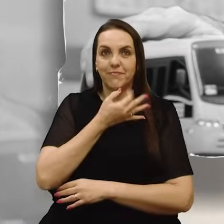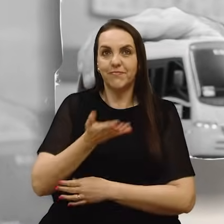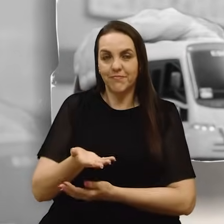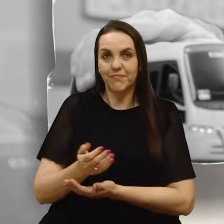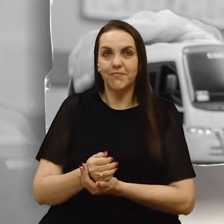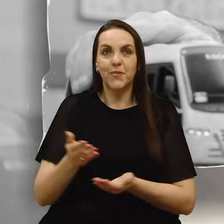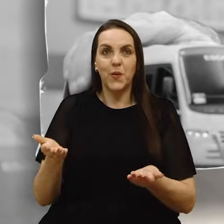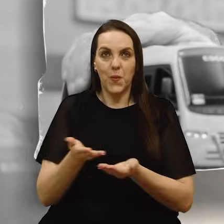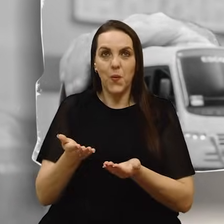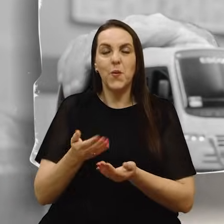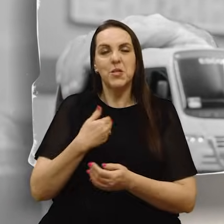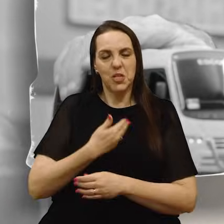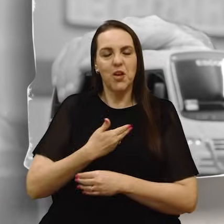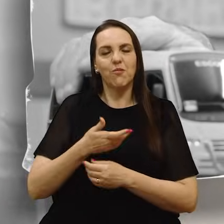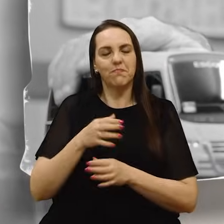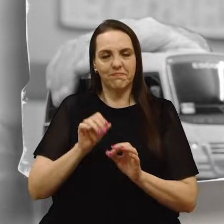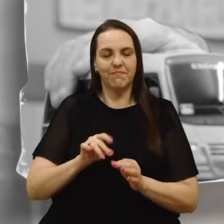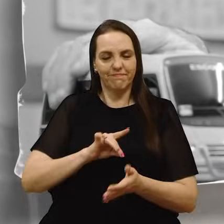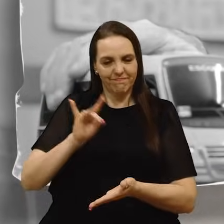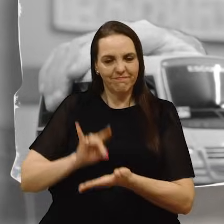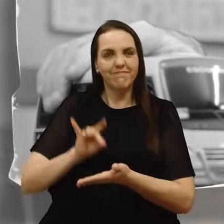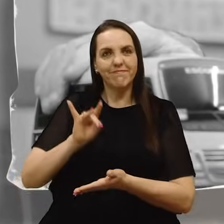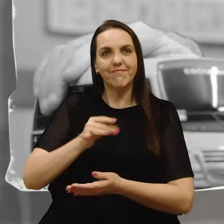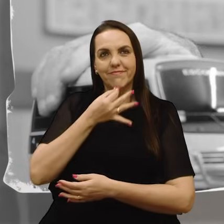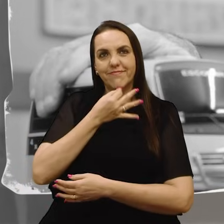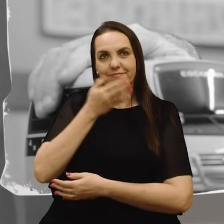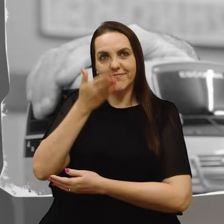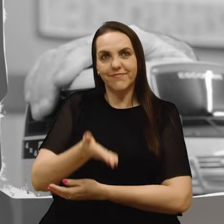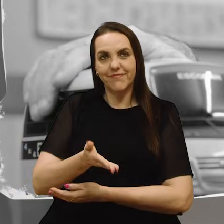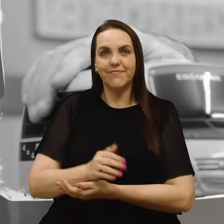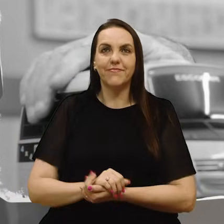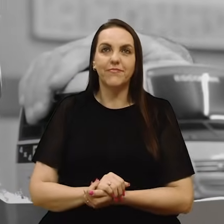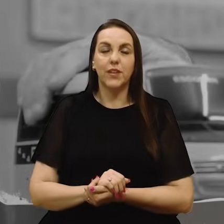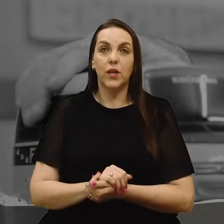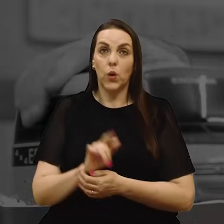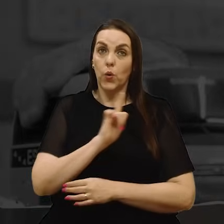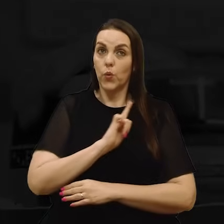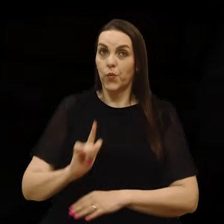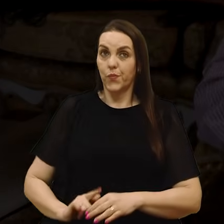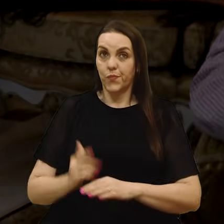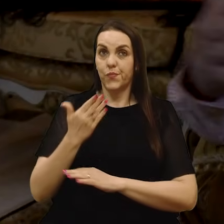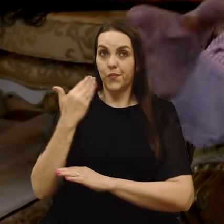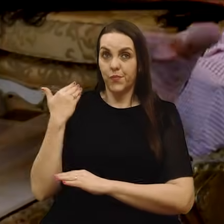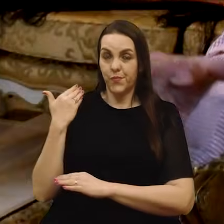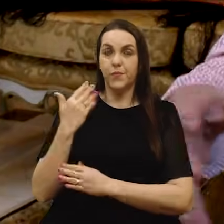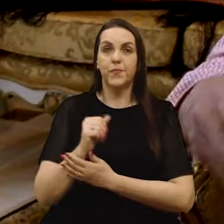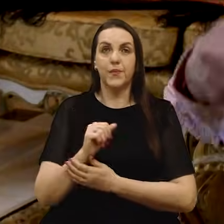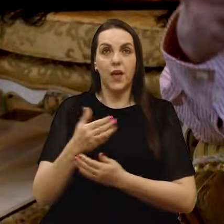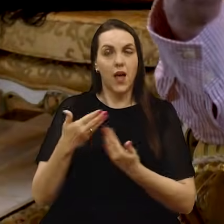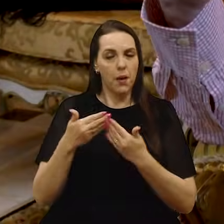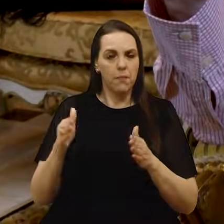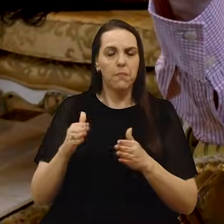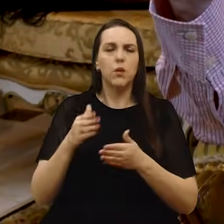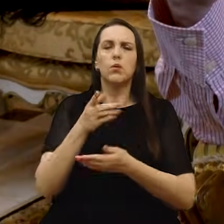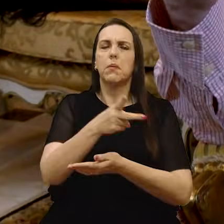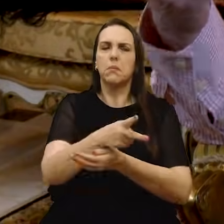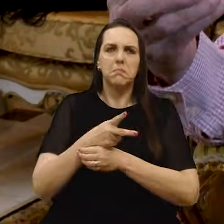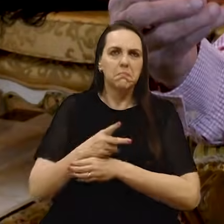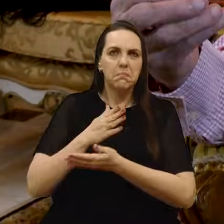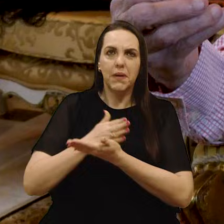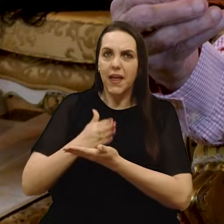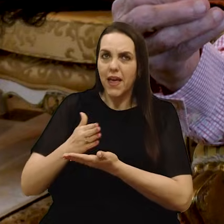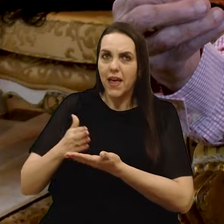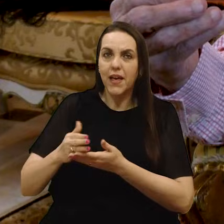bem em Caxias do Sul e hoje eu sou caxiense sem dúvida nenhuma. E o governo naquela época